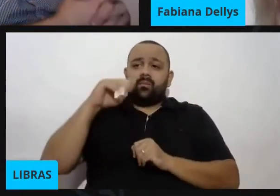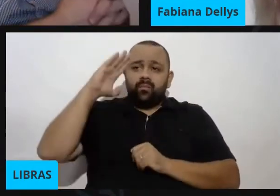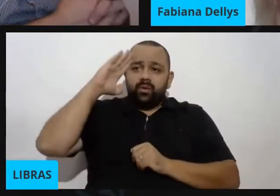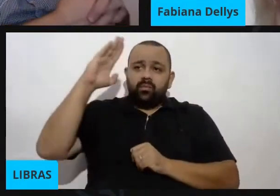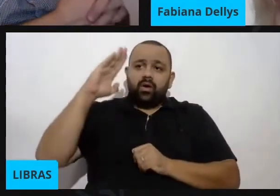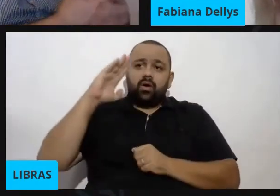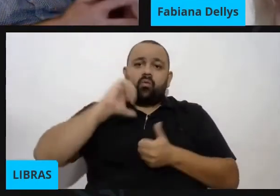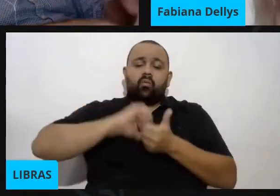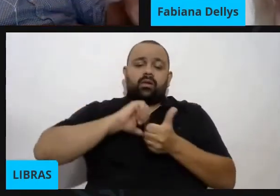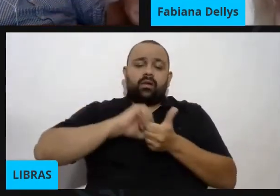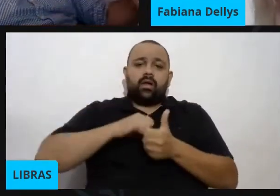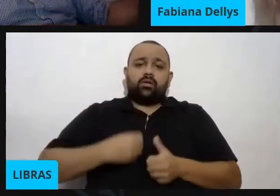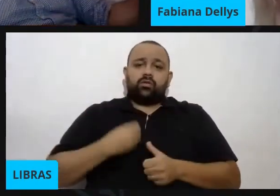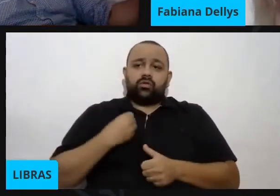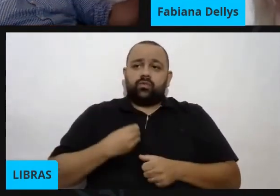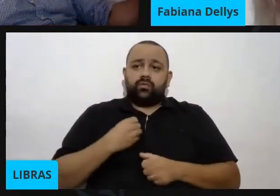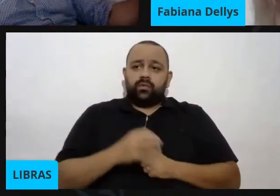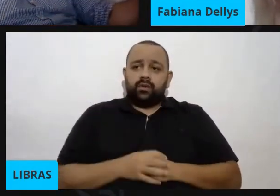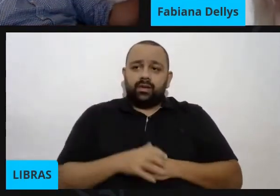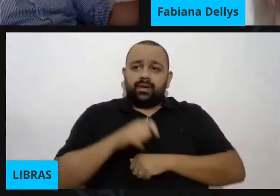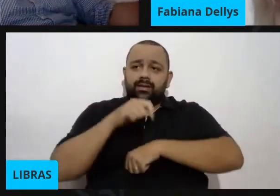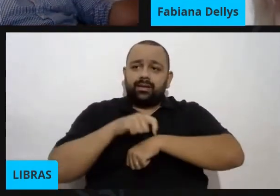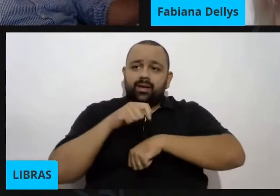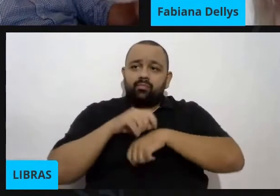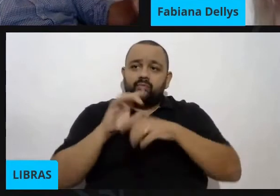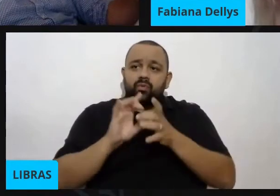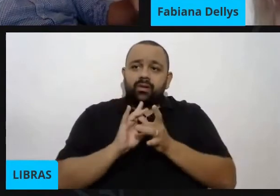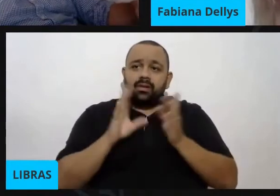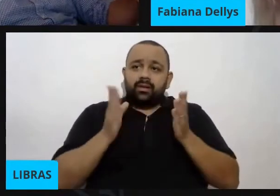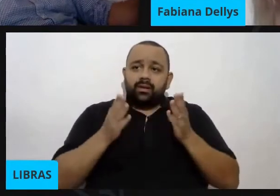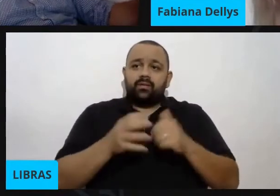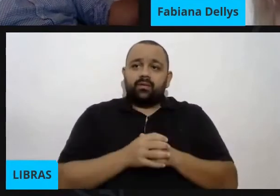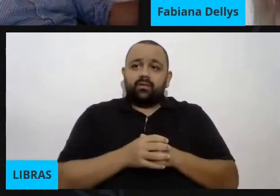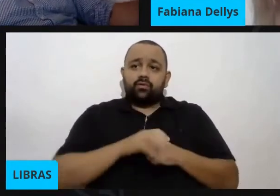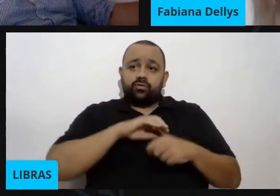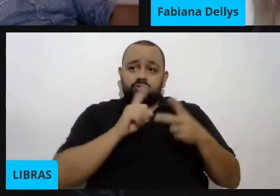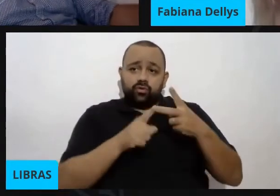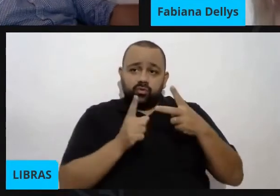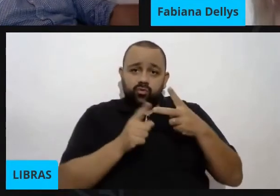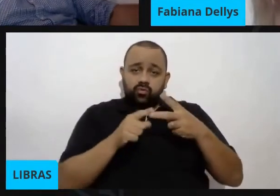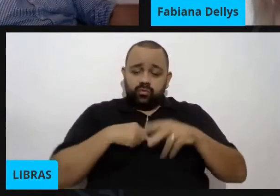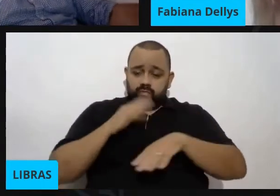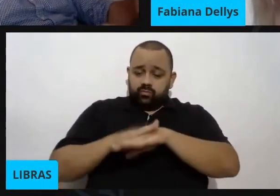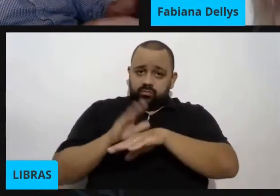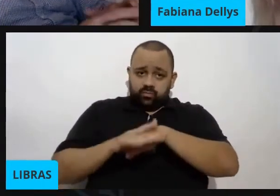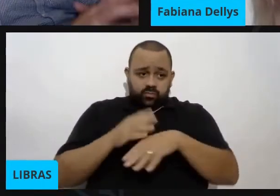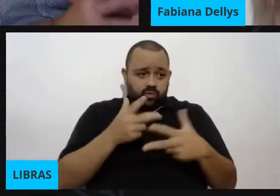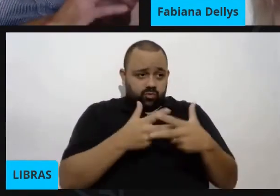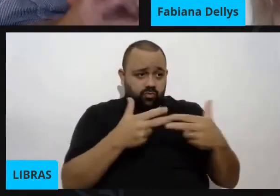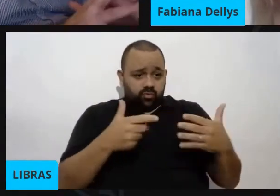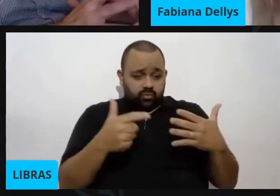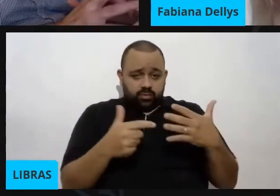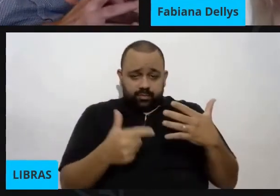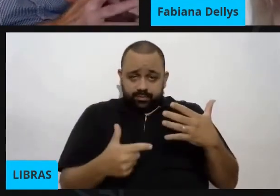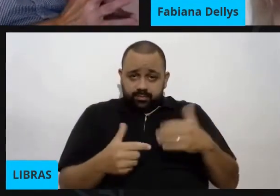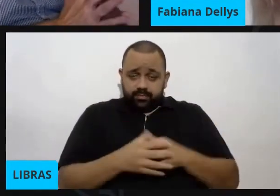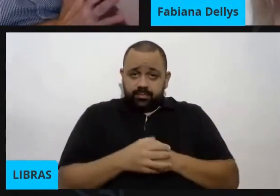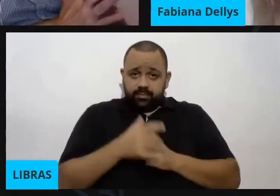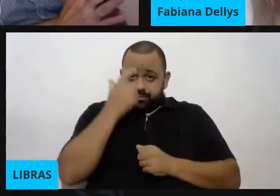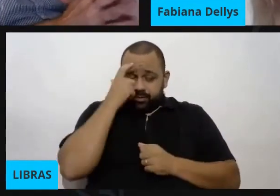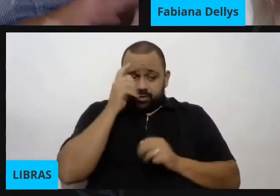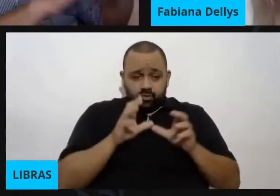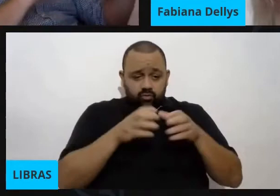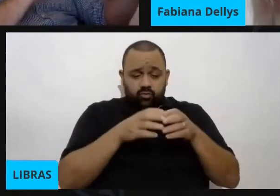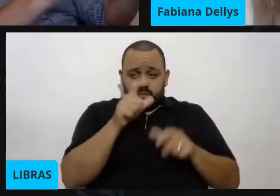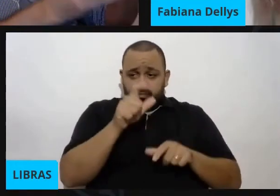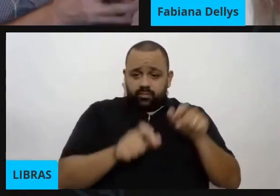de vida. Tempo livre. O segundo é fazer parte de alguma coisa. Pensa nesse grupo de